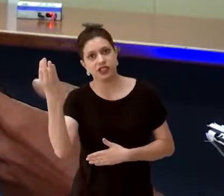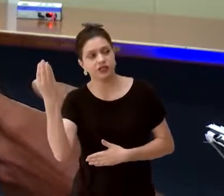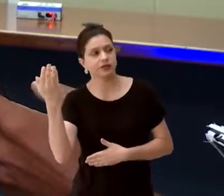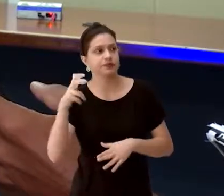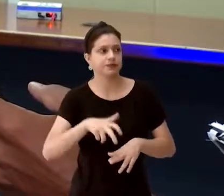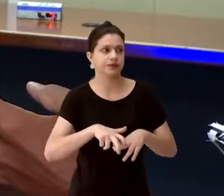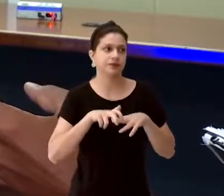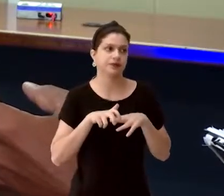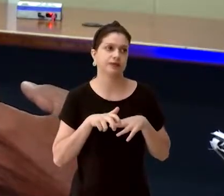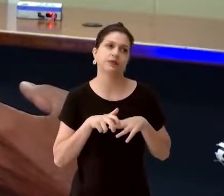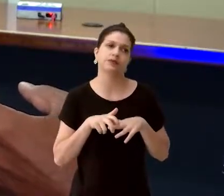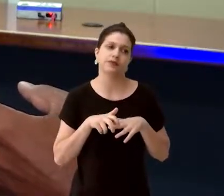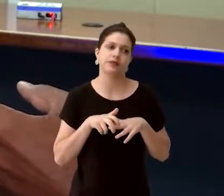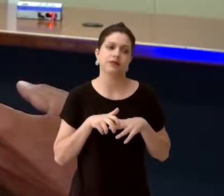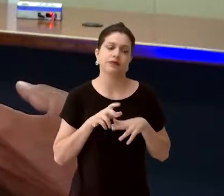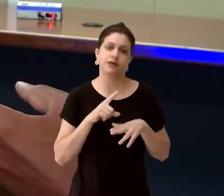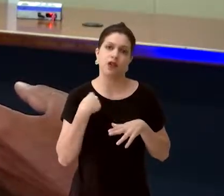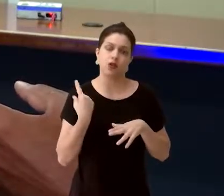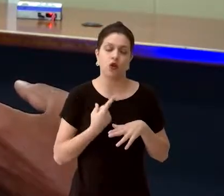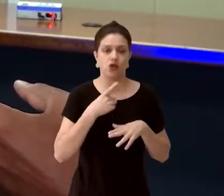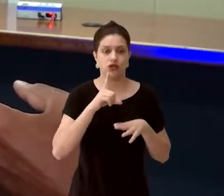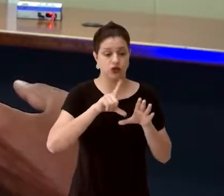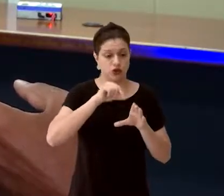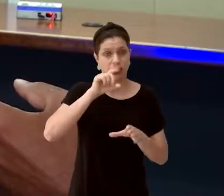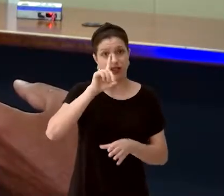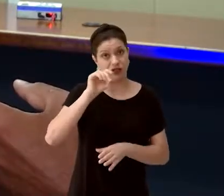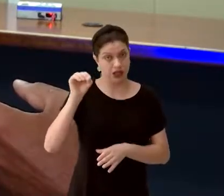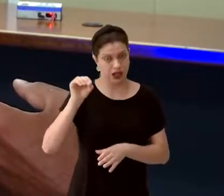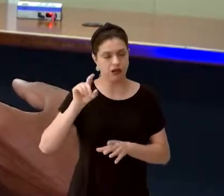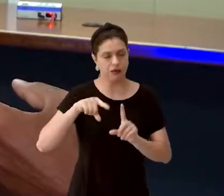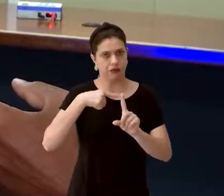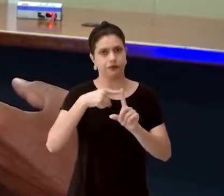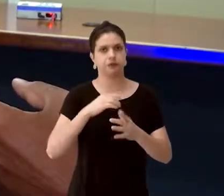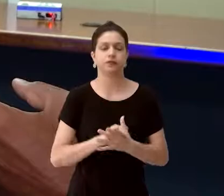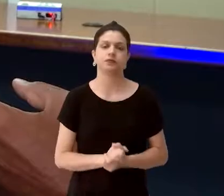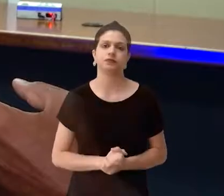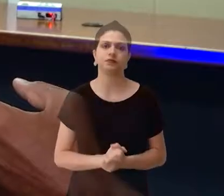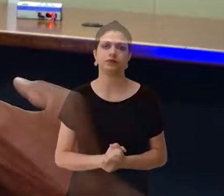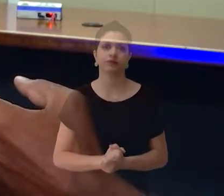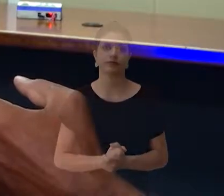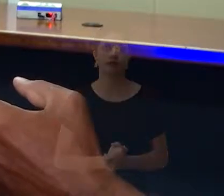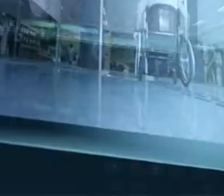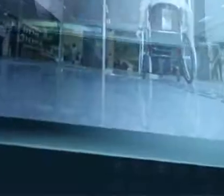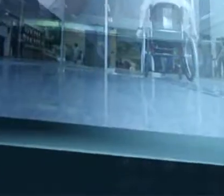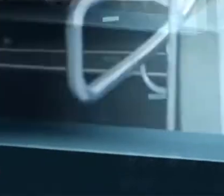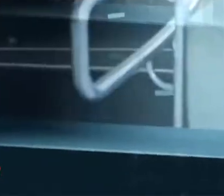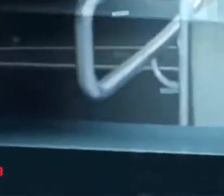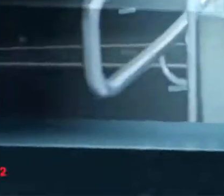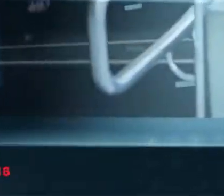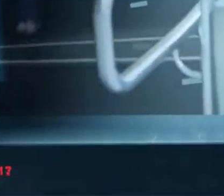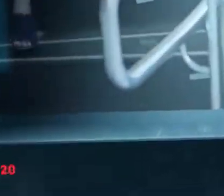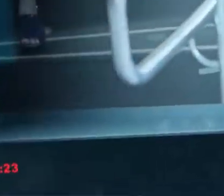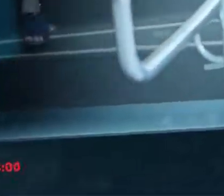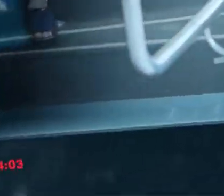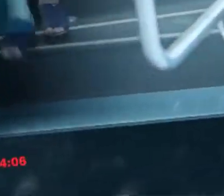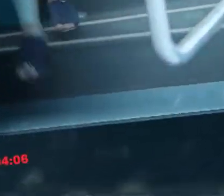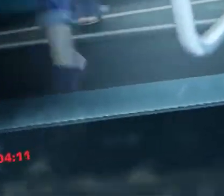estar fechado, ou viajando, etc. Então demos um escopo de 100 a mais.